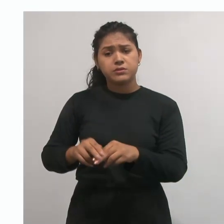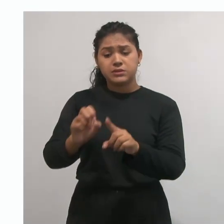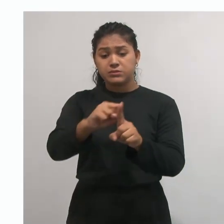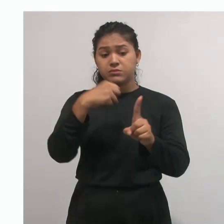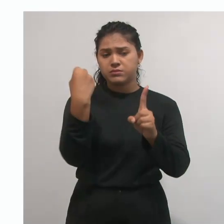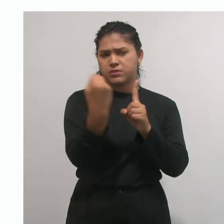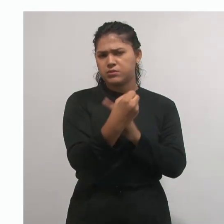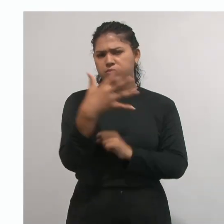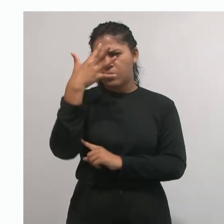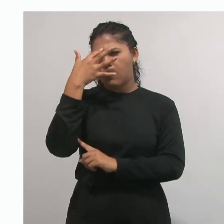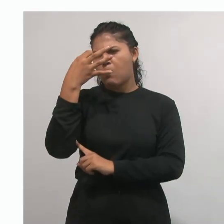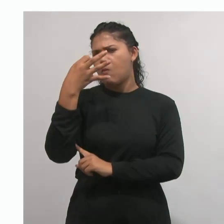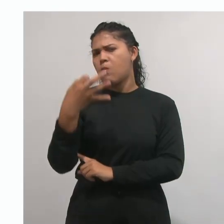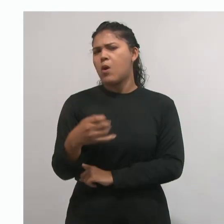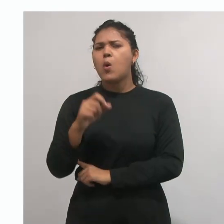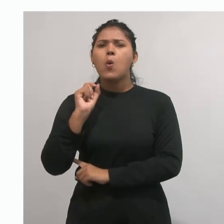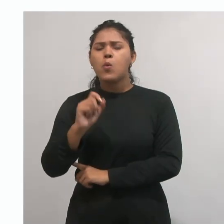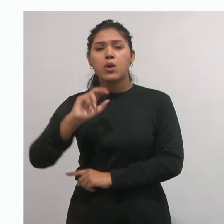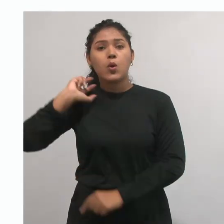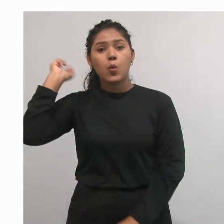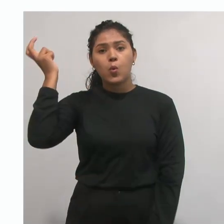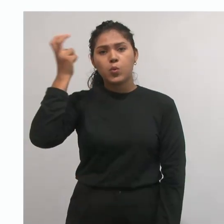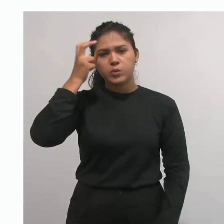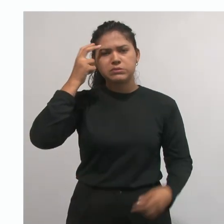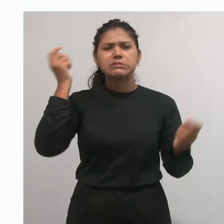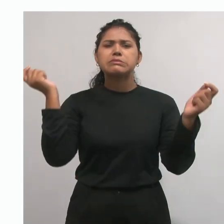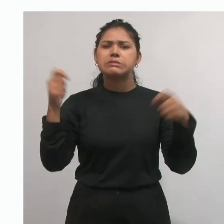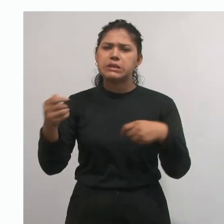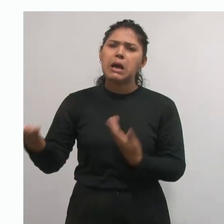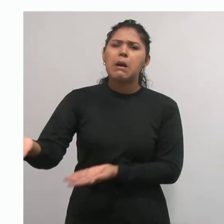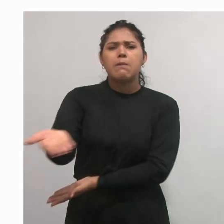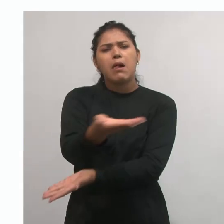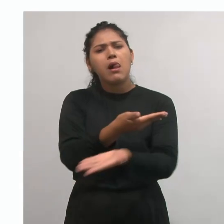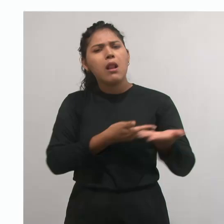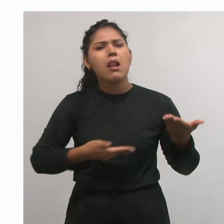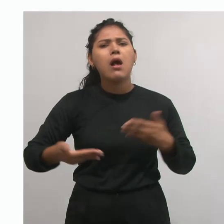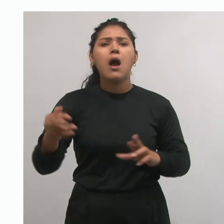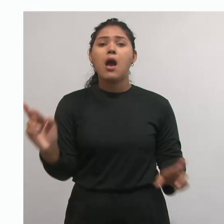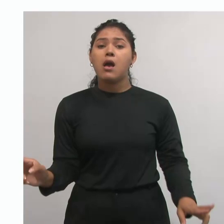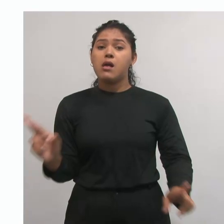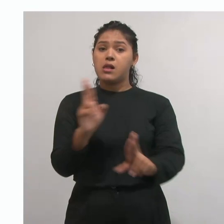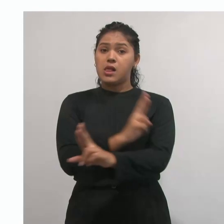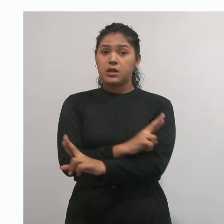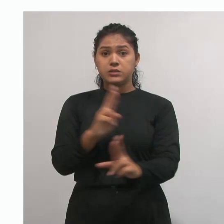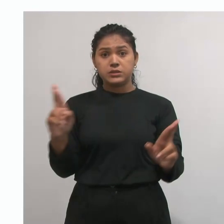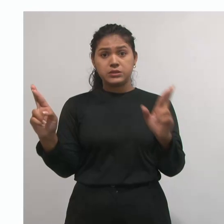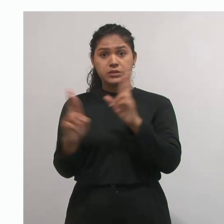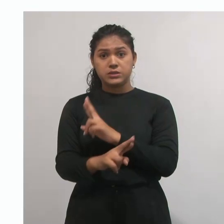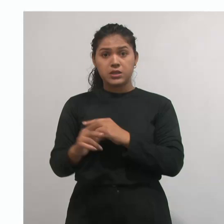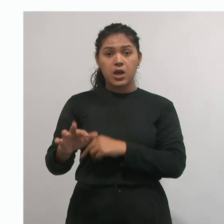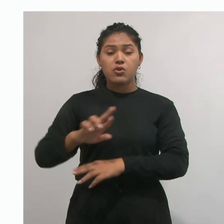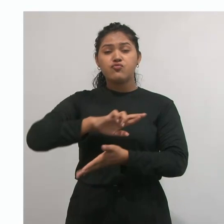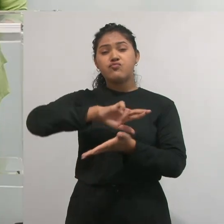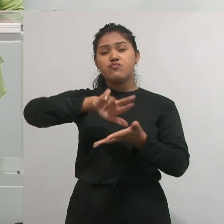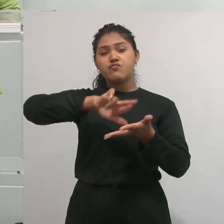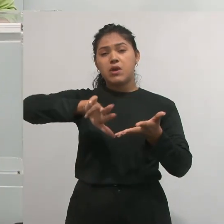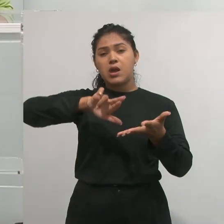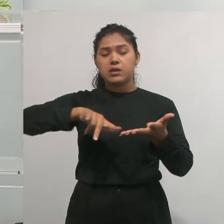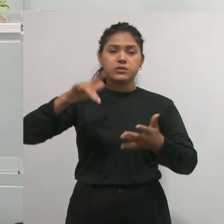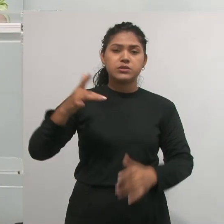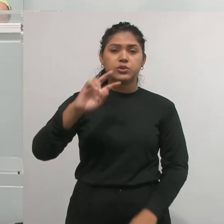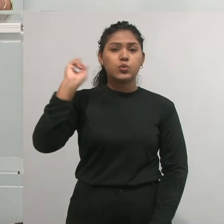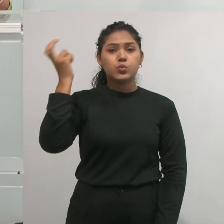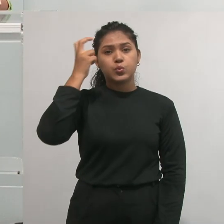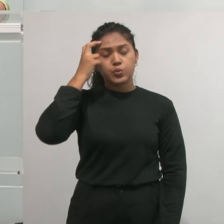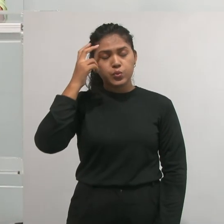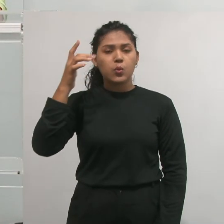entende, né, que essa interculturalidade, essa relação dessa